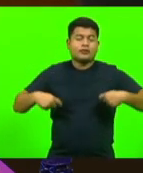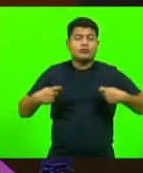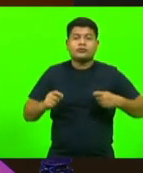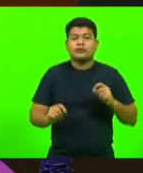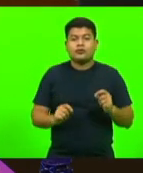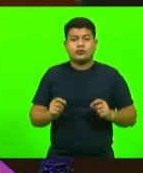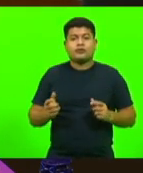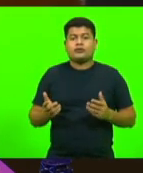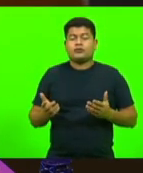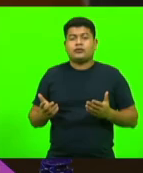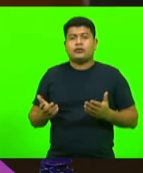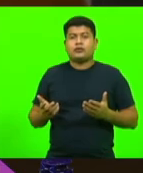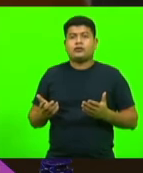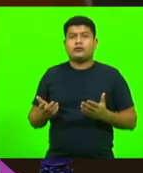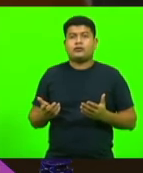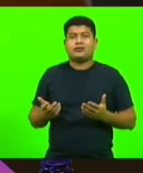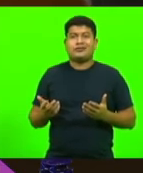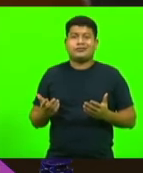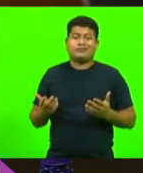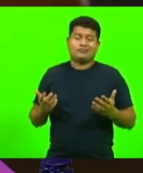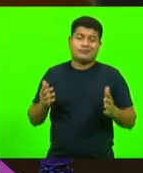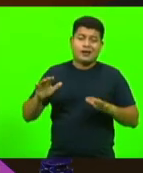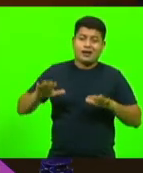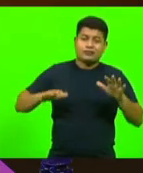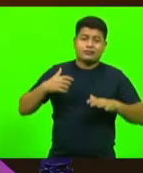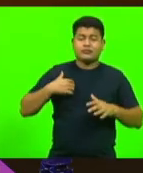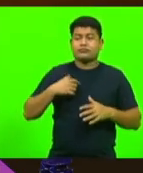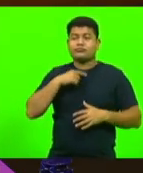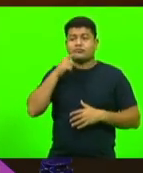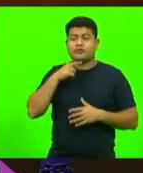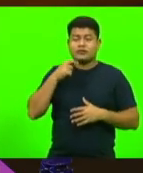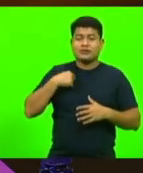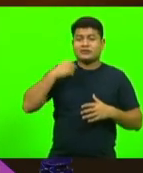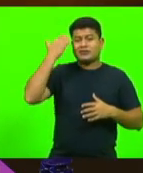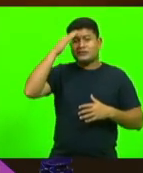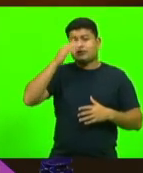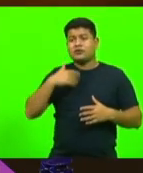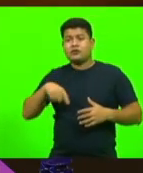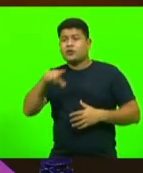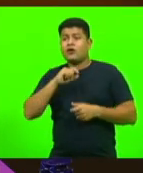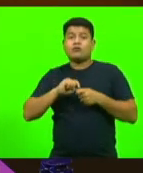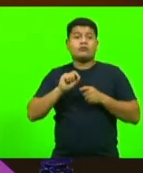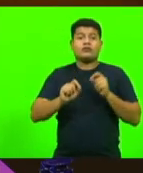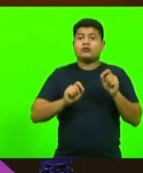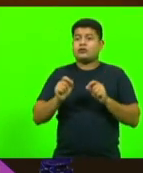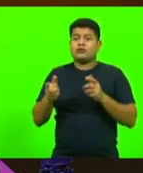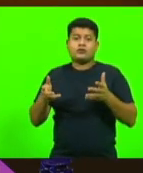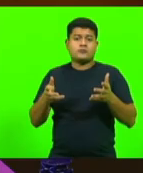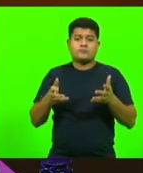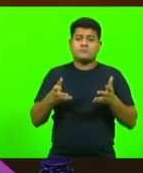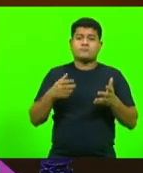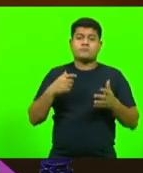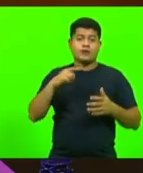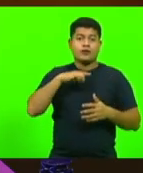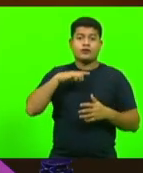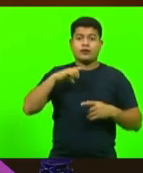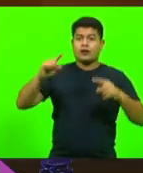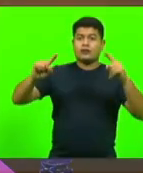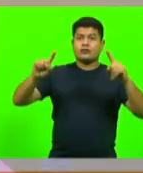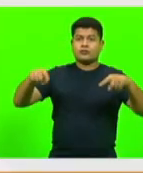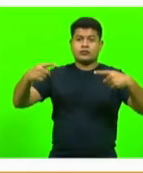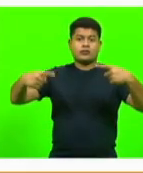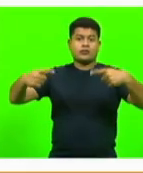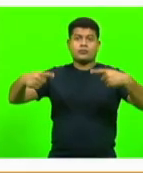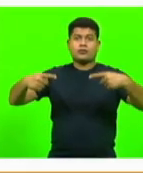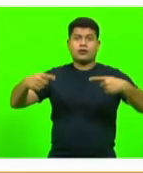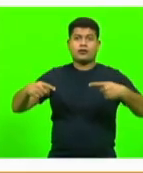às vezes a gente fica né meio sem saída o que que nós vamos fazer tem tem debate para nós fazer aos servidores e aqui